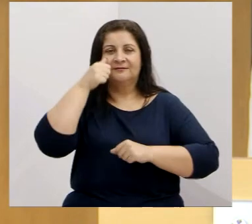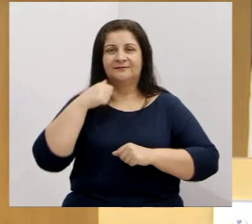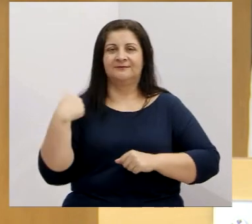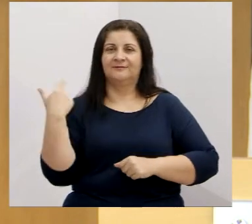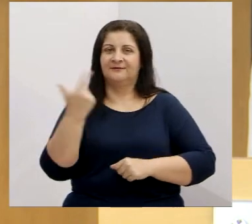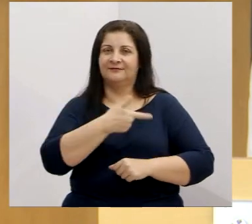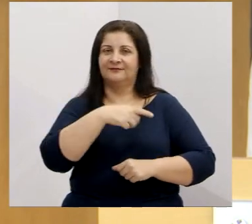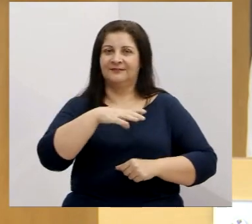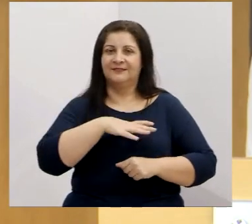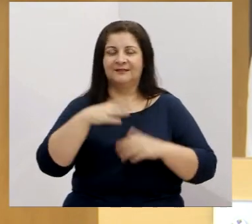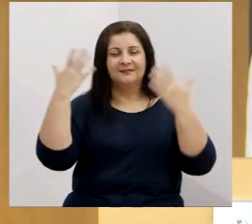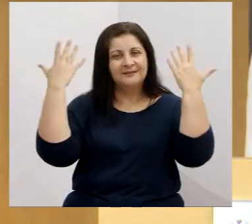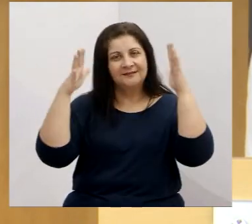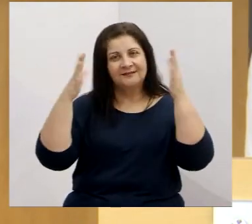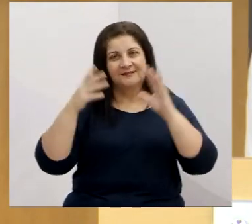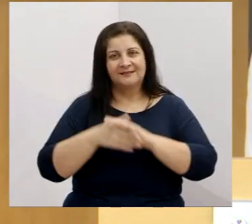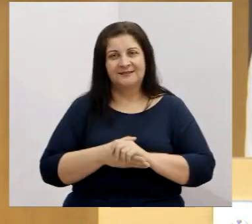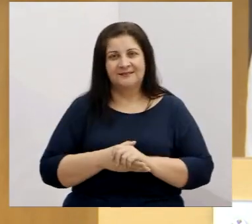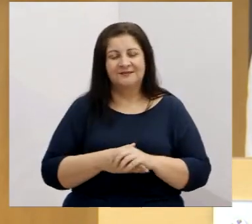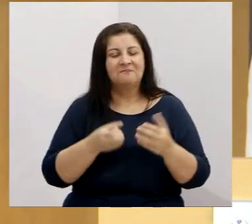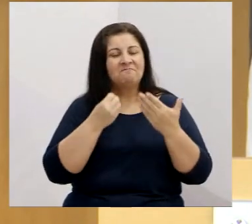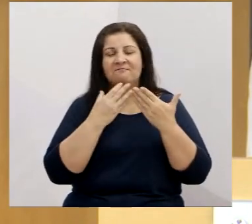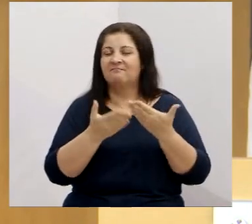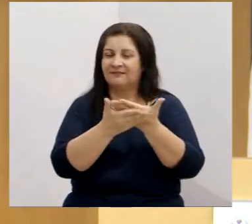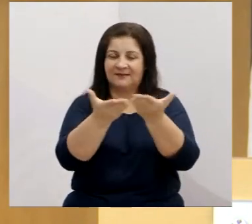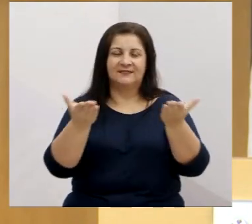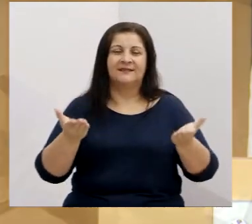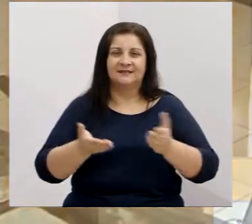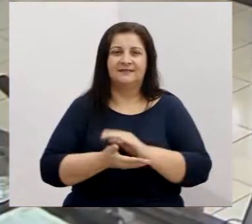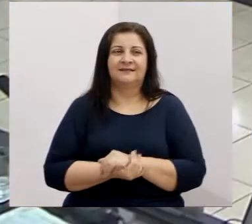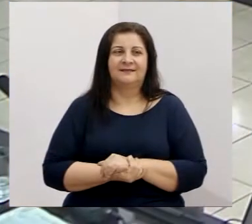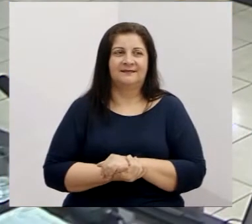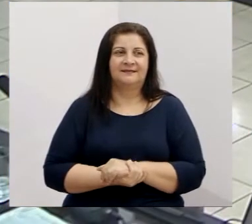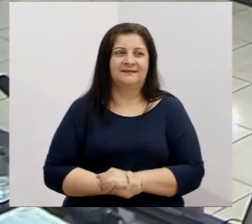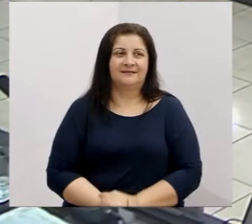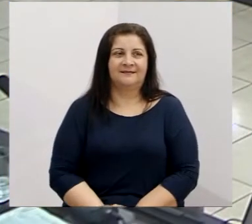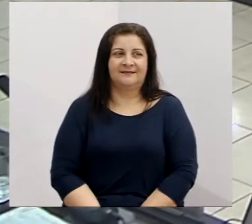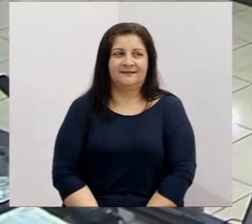nossa cidade Jacareí Meus Parabéns e tudo de bom para vocês